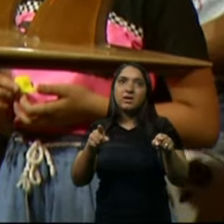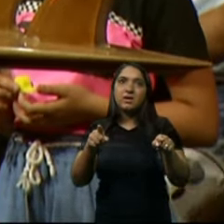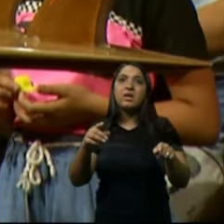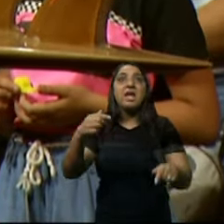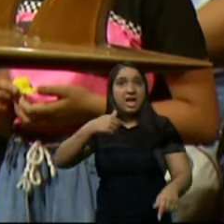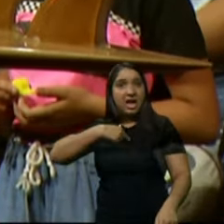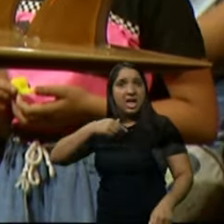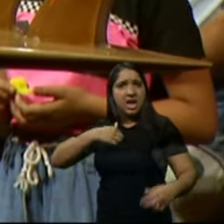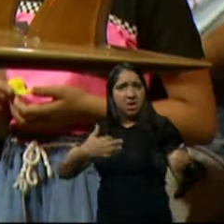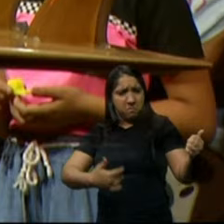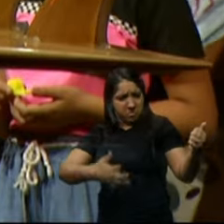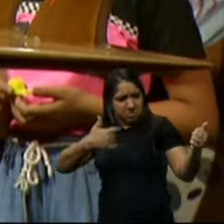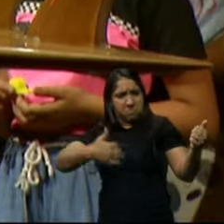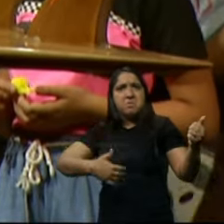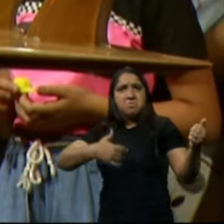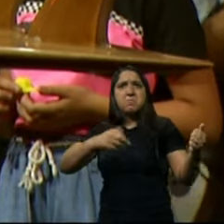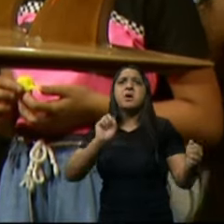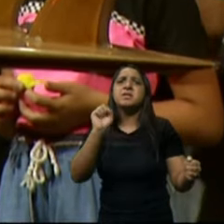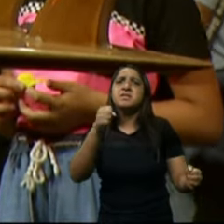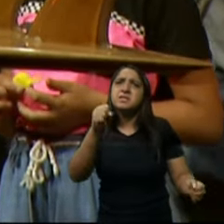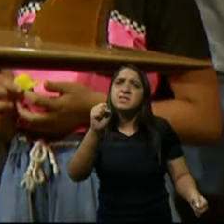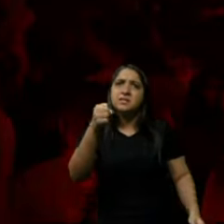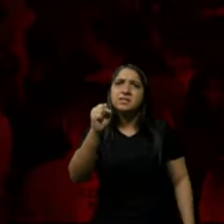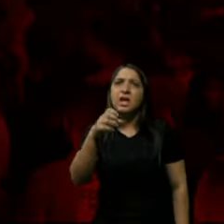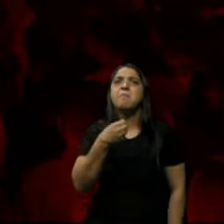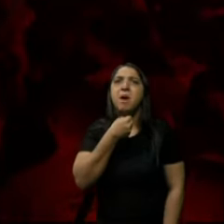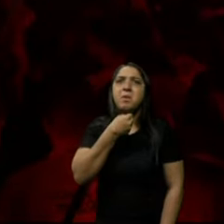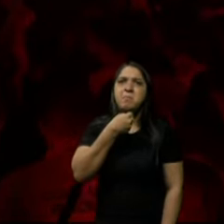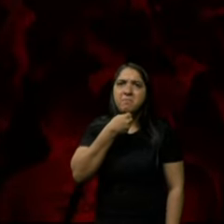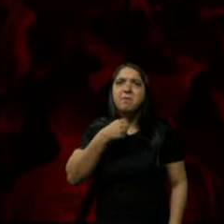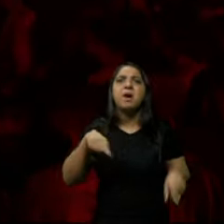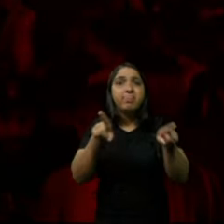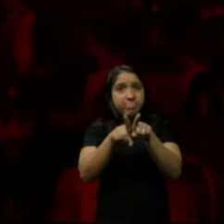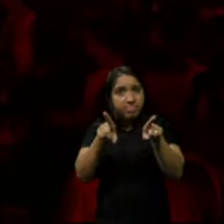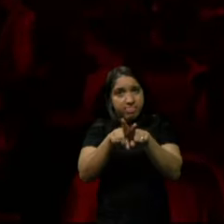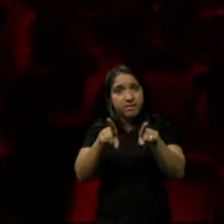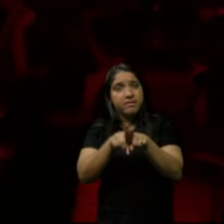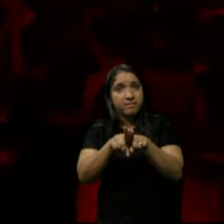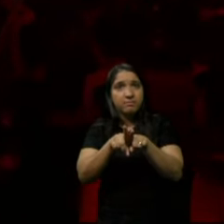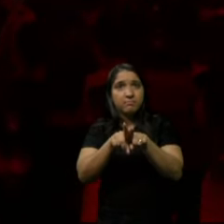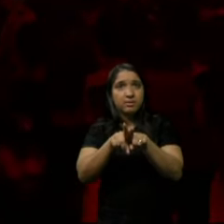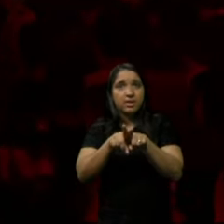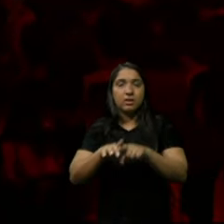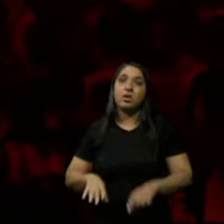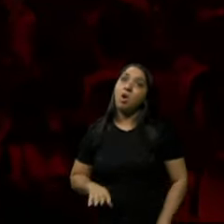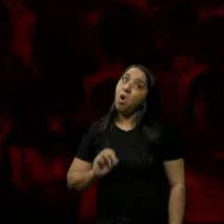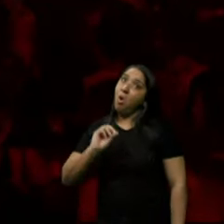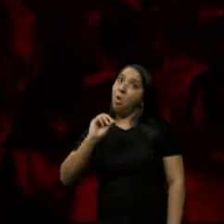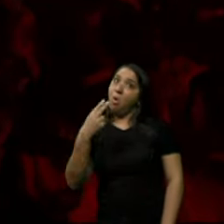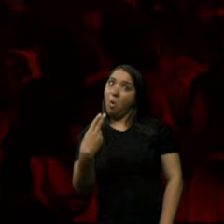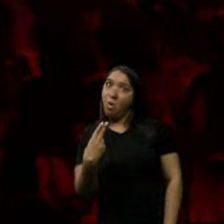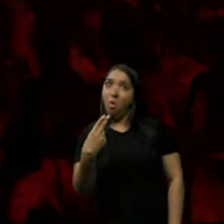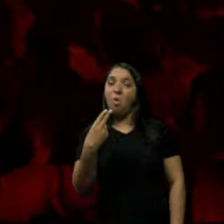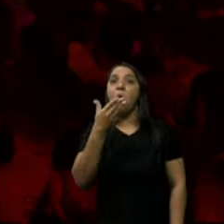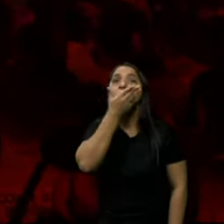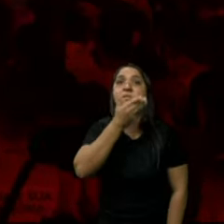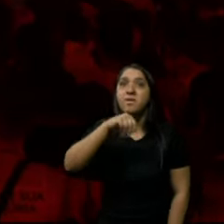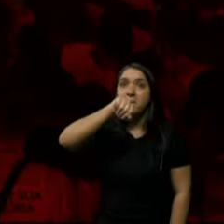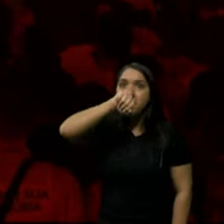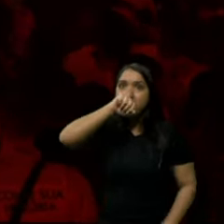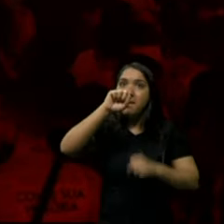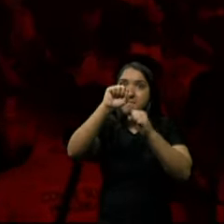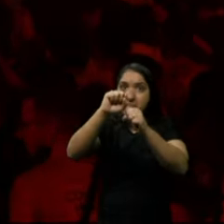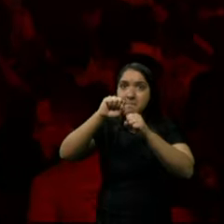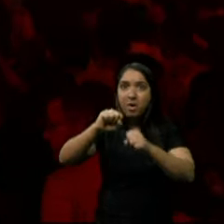você consegue tocar e cantar em E o seu pai pode ter um cara e você cama pode ser